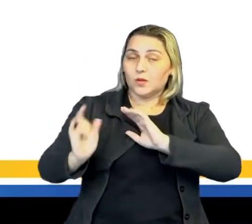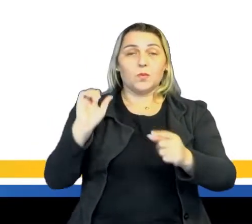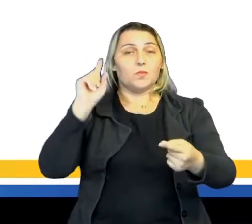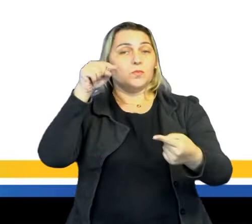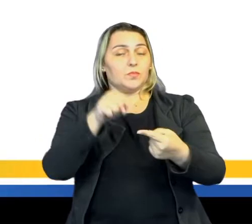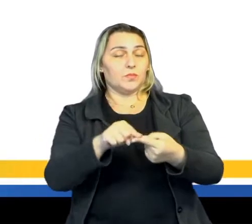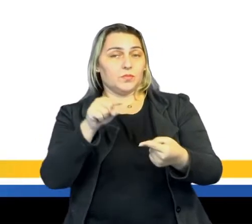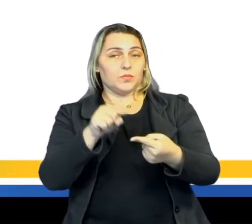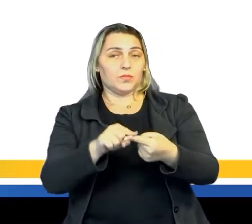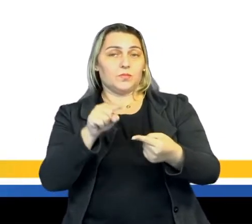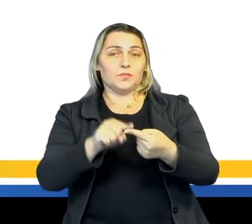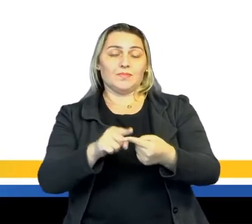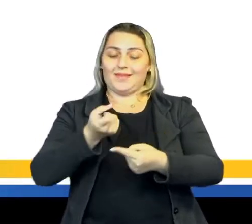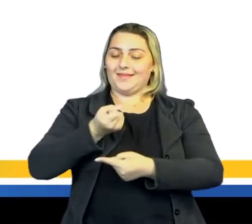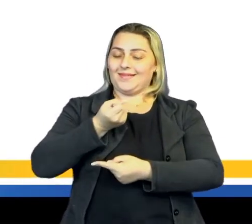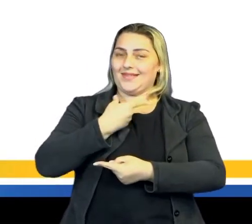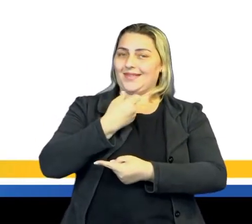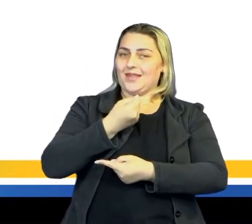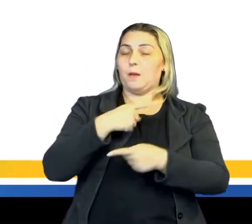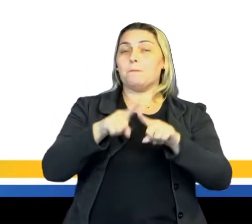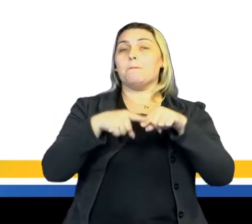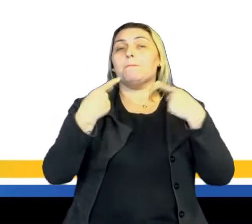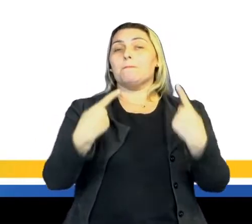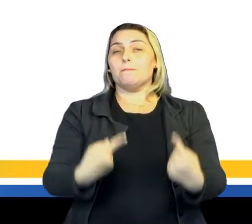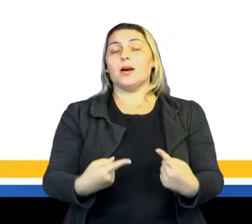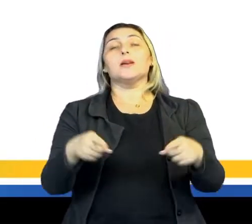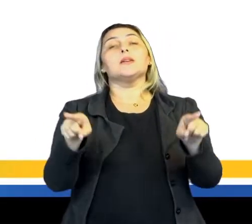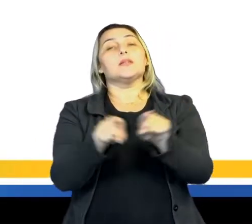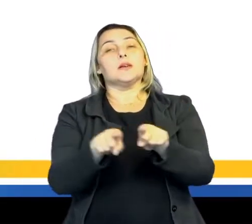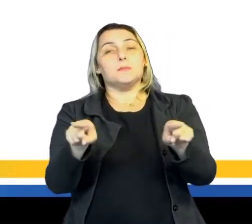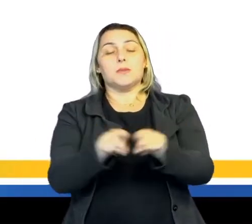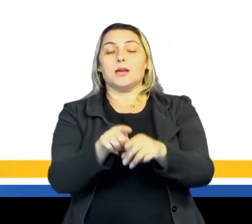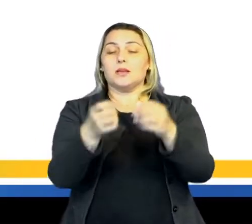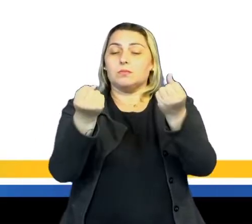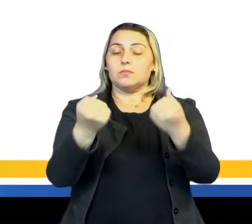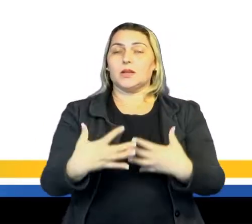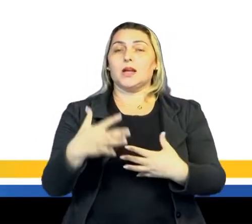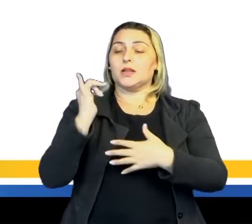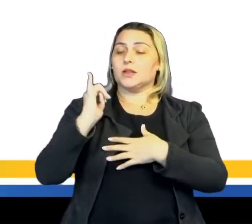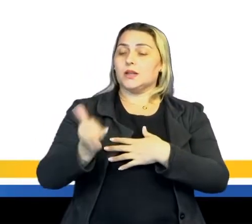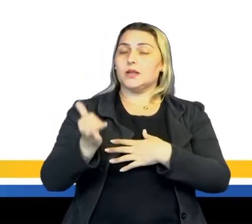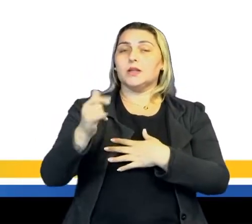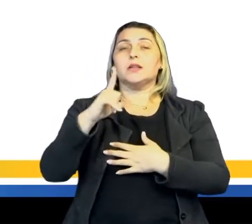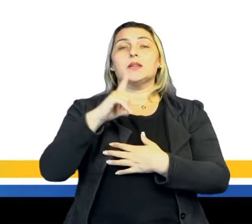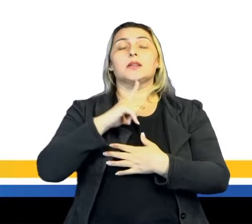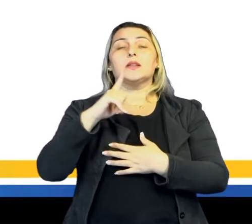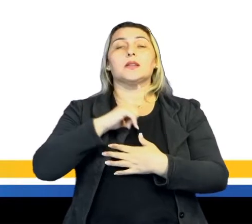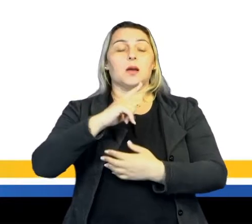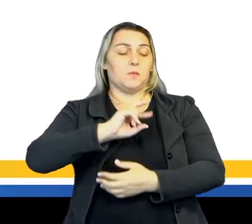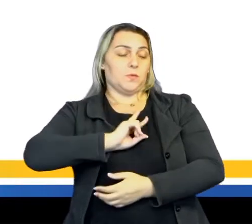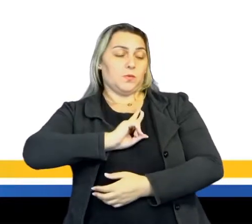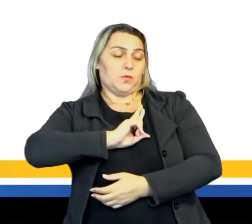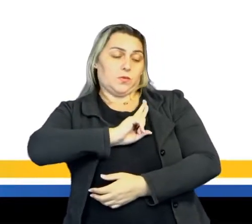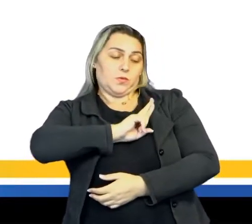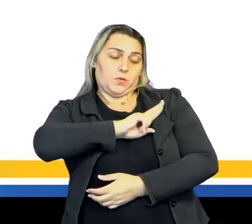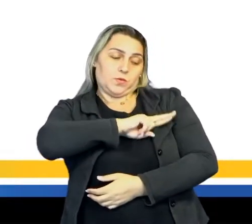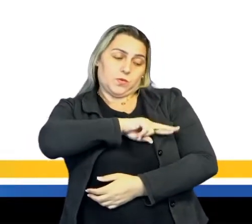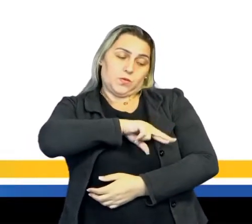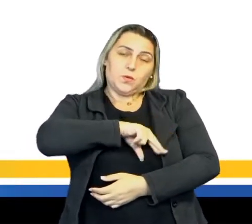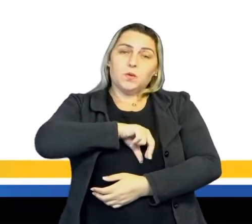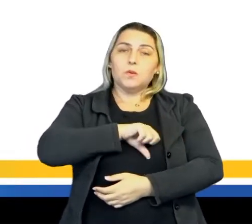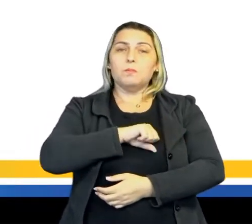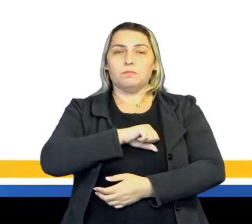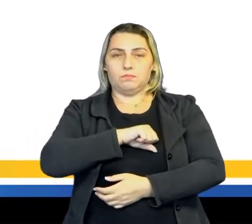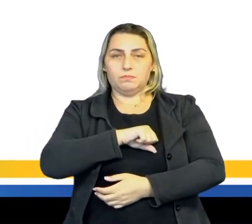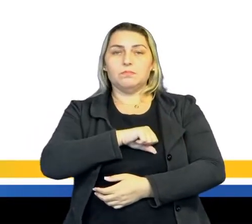função ali do humor, mas ela é contada, narrativa. Temos o romance, né, pessoal?